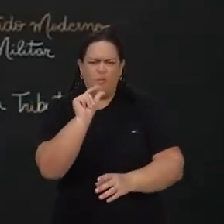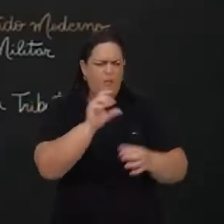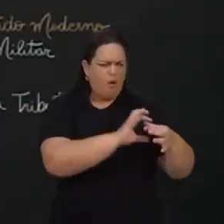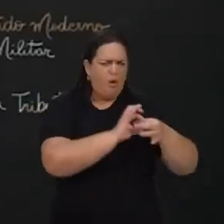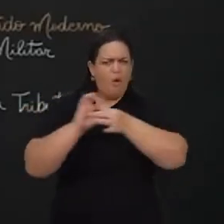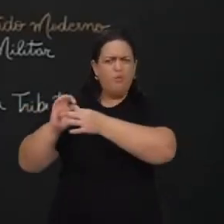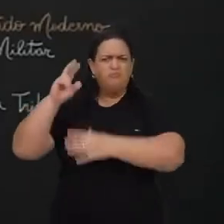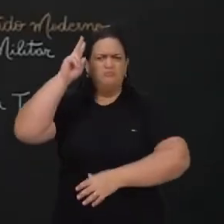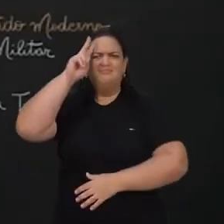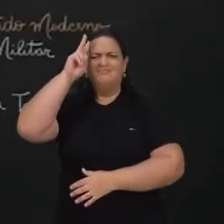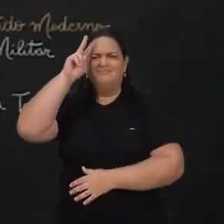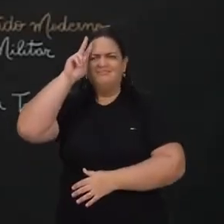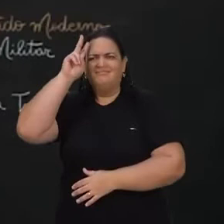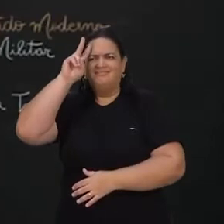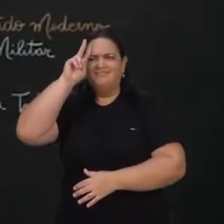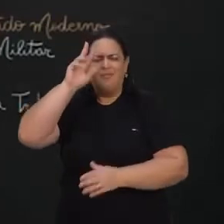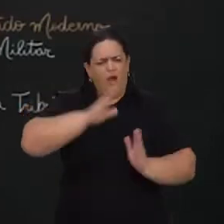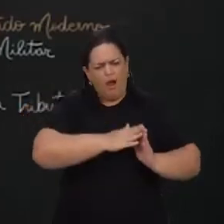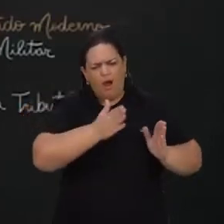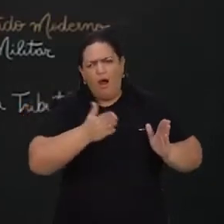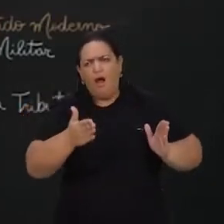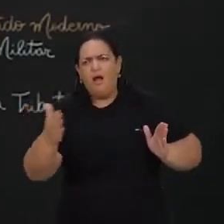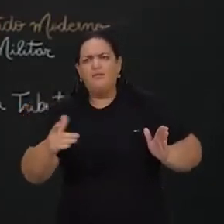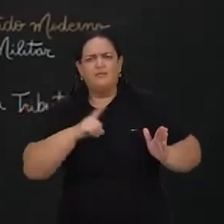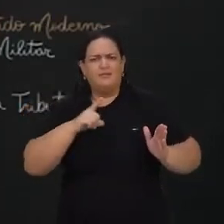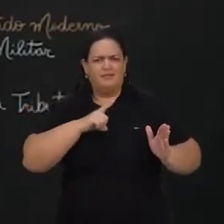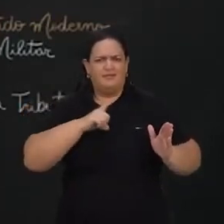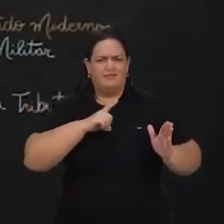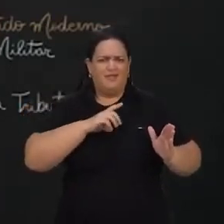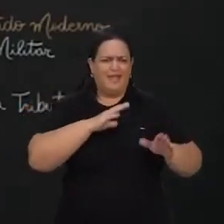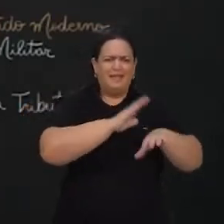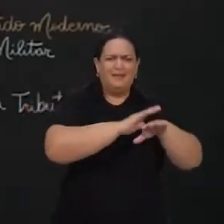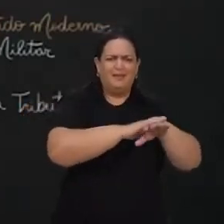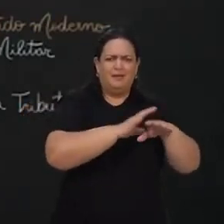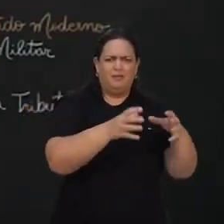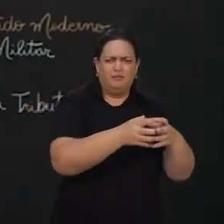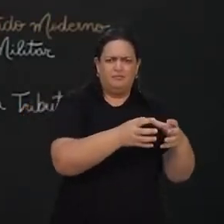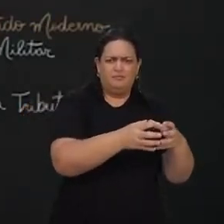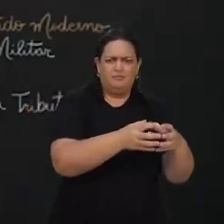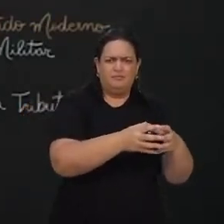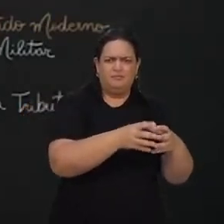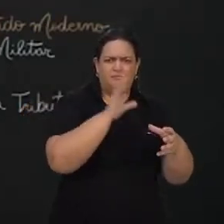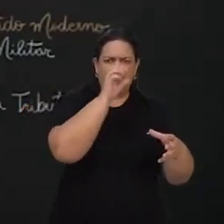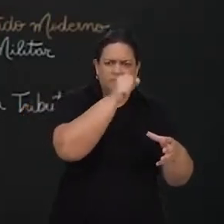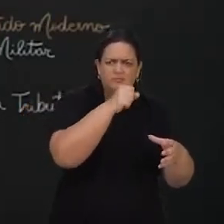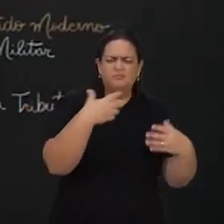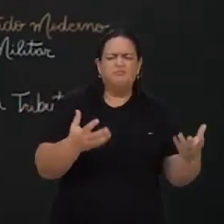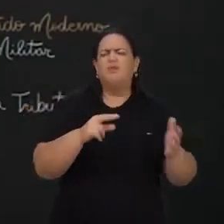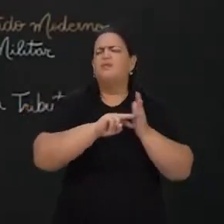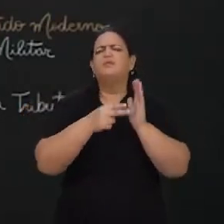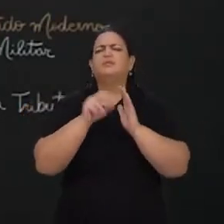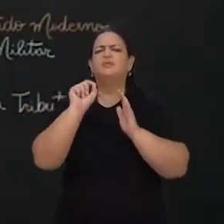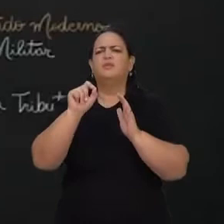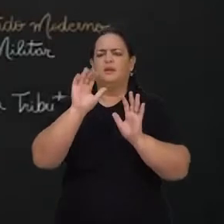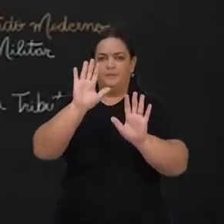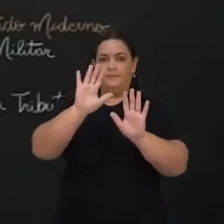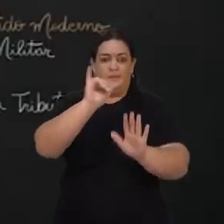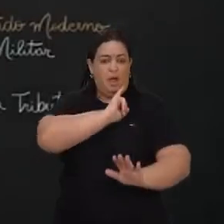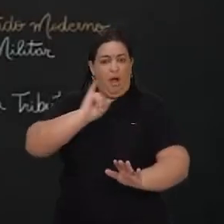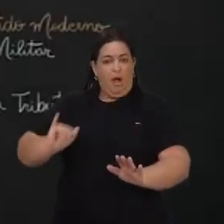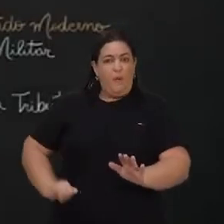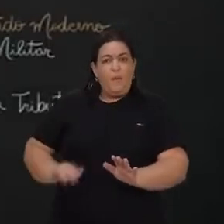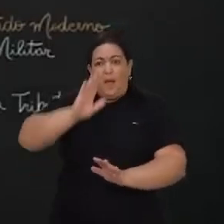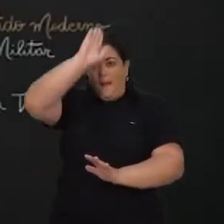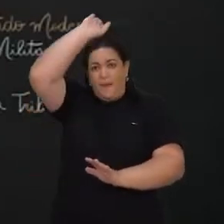contexto histórico em que aconteceu essa centralização e o que a gente quer dizer com isso. Quando acabou o Império Romano do Ocidente, lá no